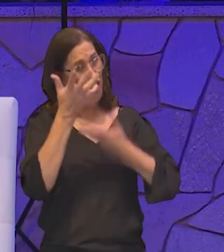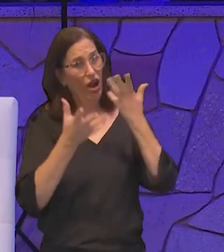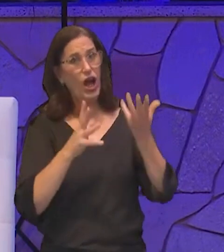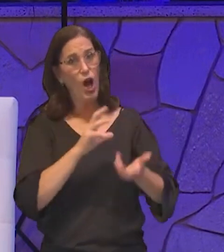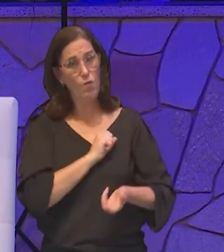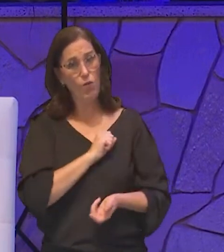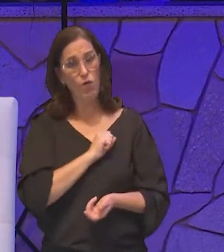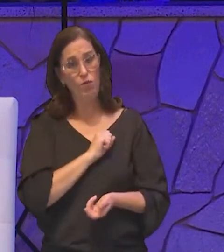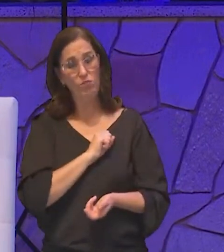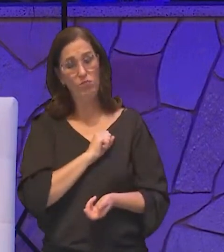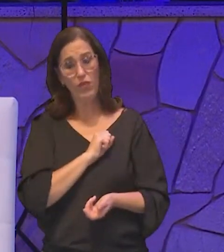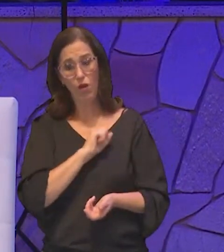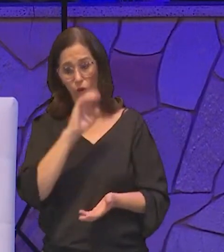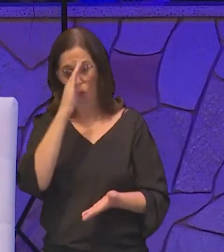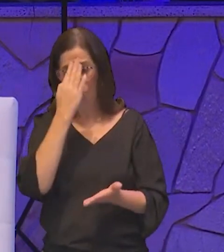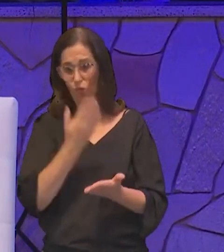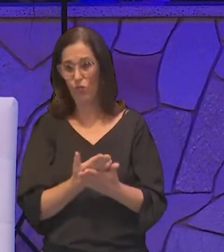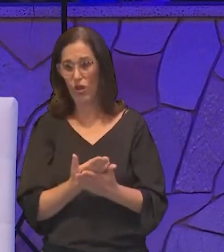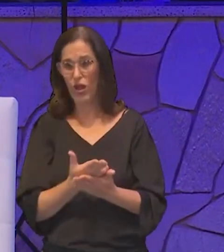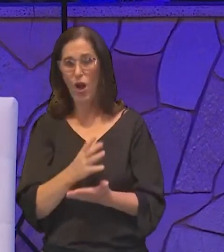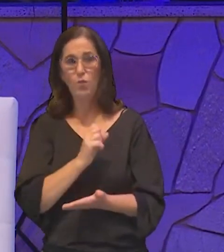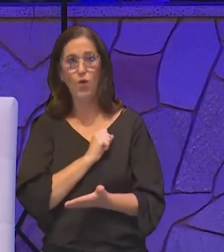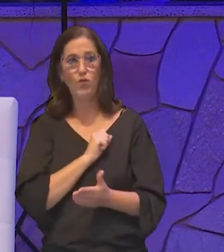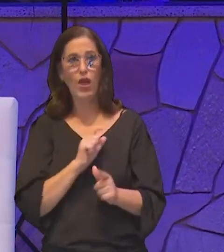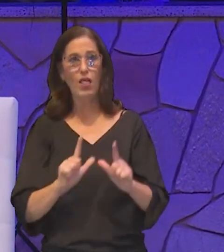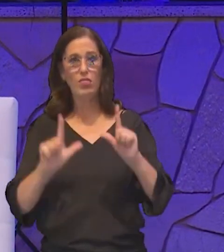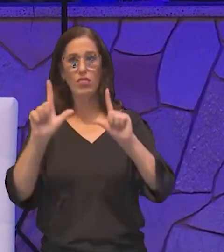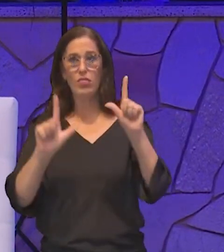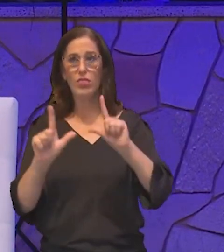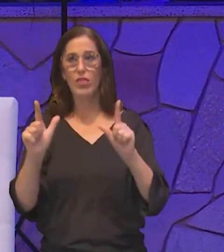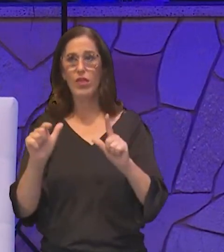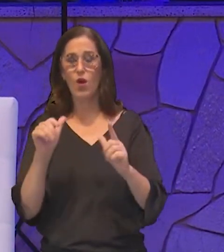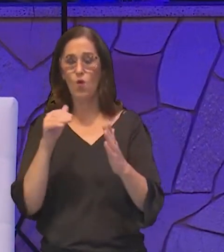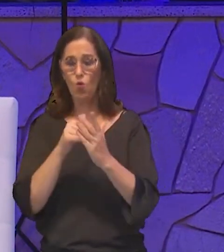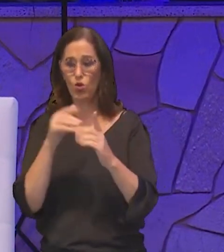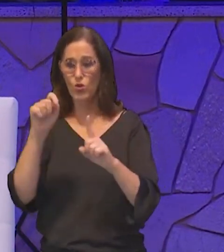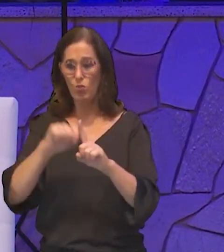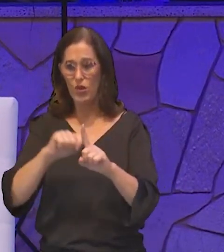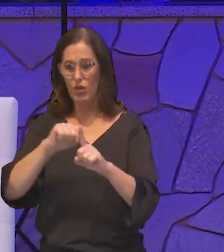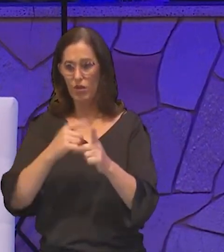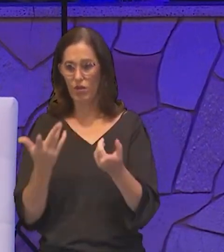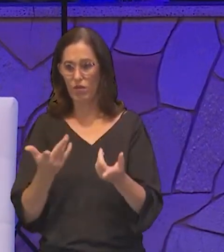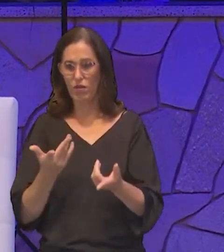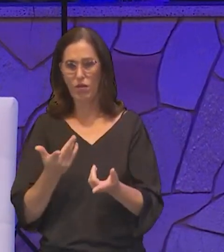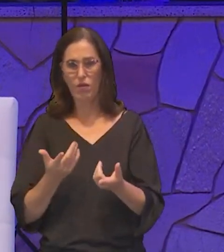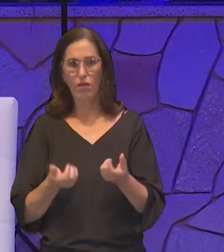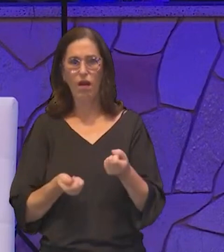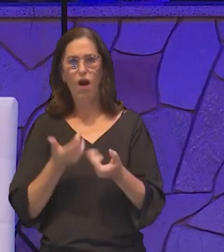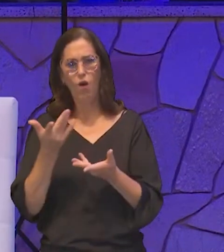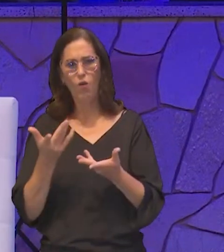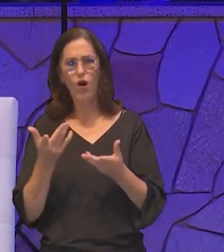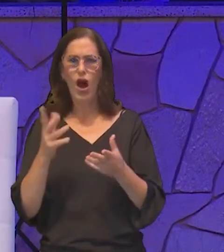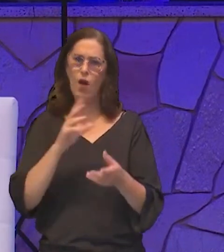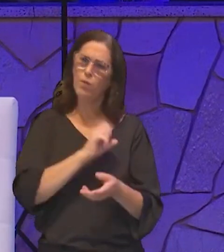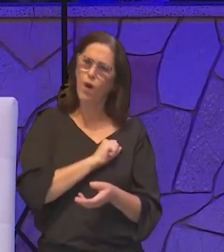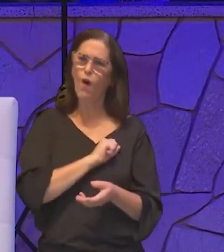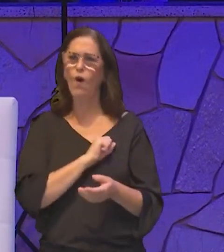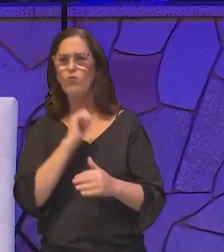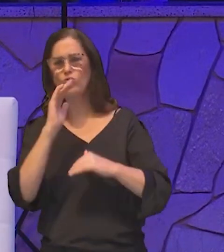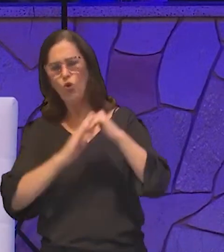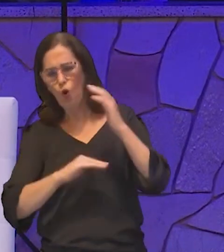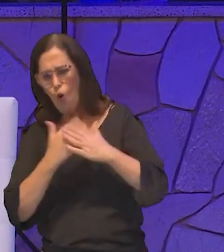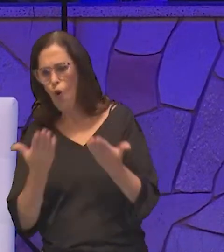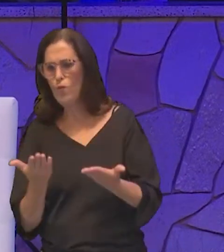Eu tenho certeza que vocês viram na televisão, pelo menos no último mês, algo falando sobre amor, algo falando